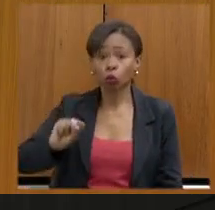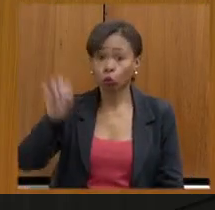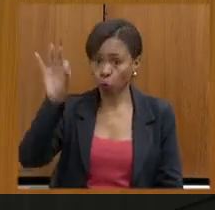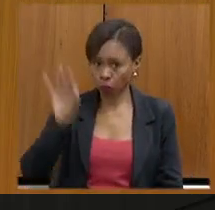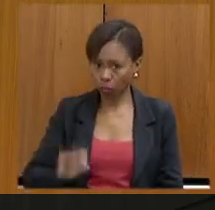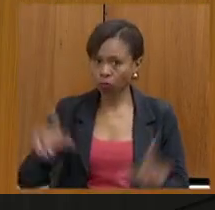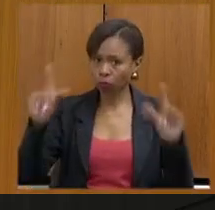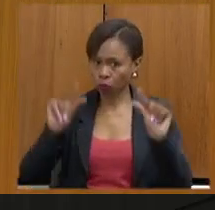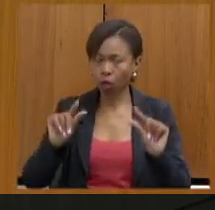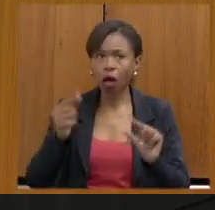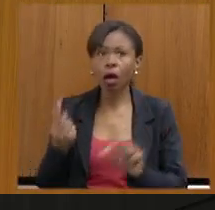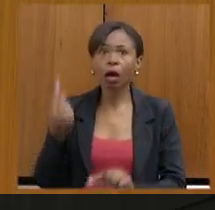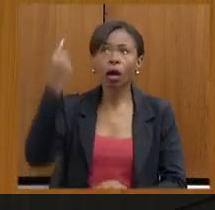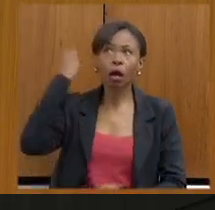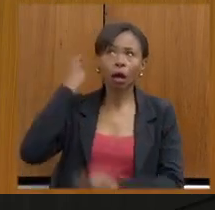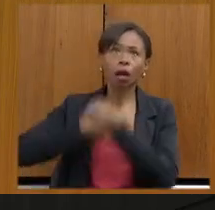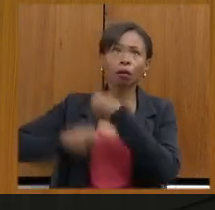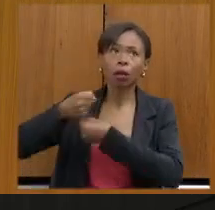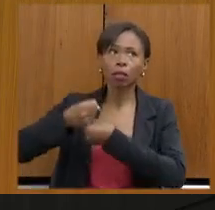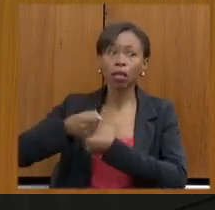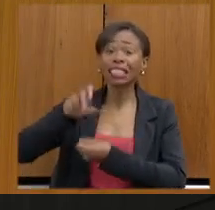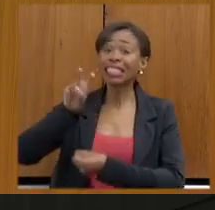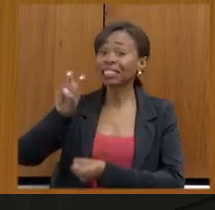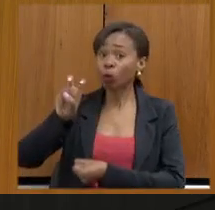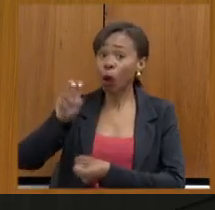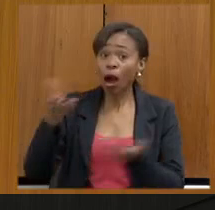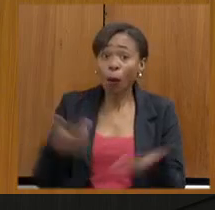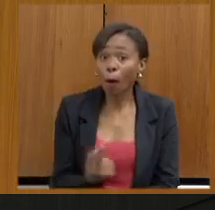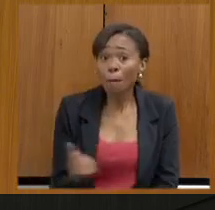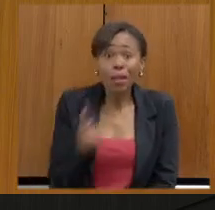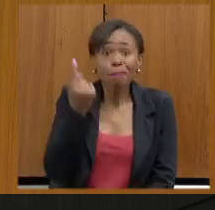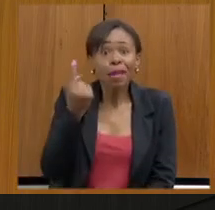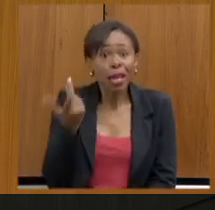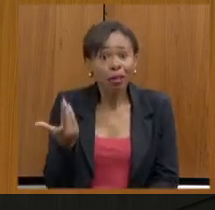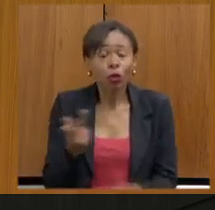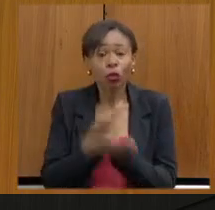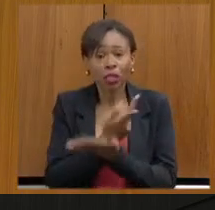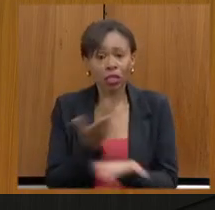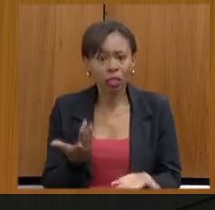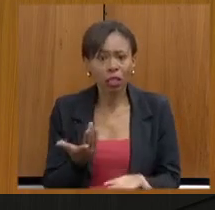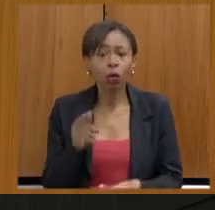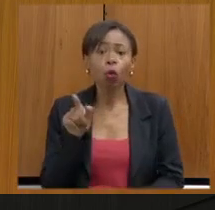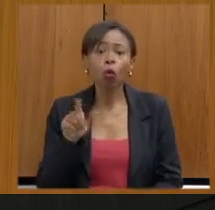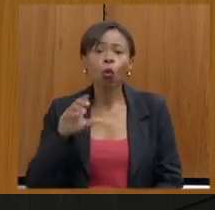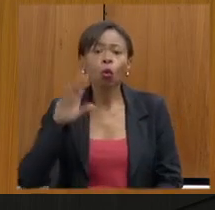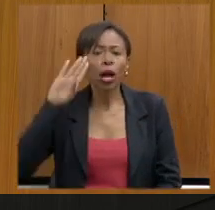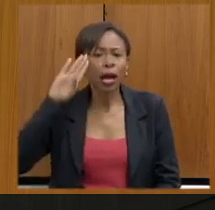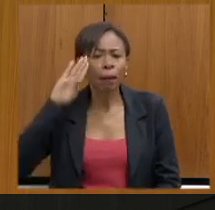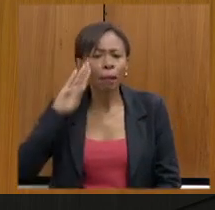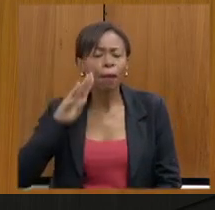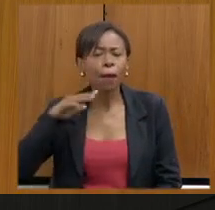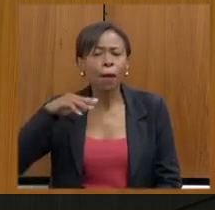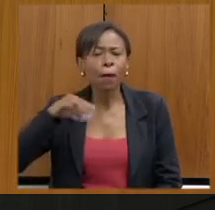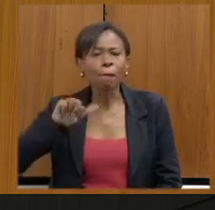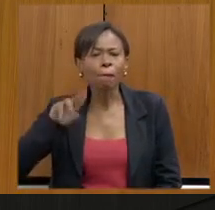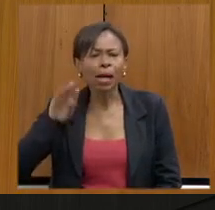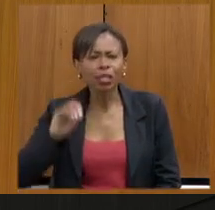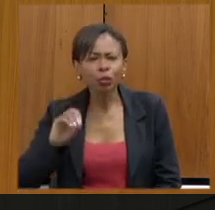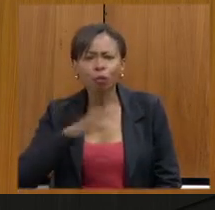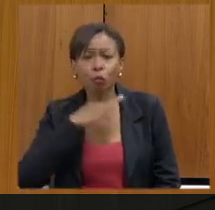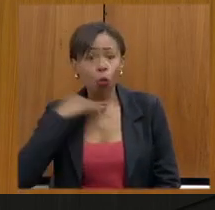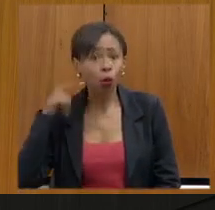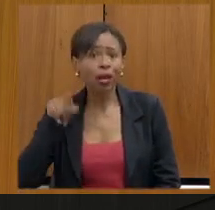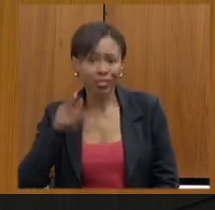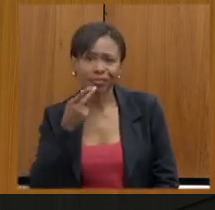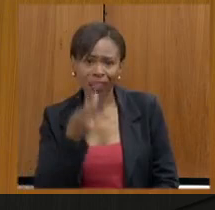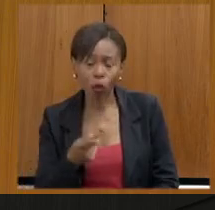casos esse ano foi o primeiro então nós fizemos treinamento tivemos capacitação quando eu falei do cabo Marcos morreu Santa Margarita o que nós fizemos